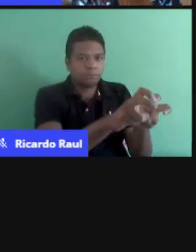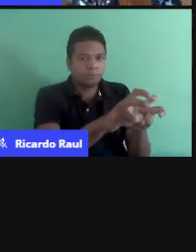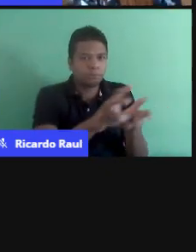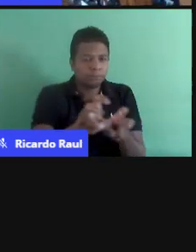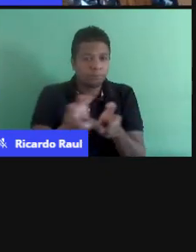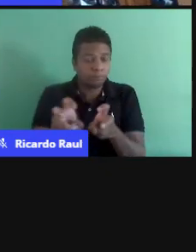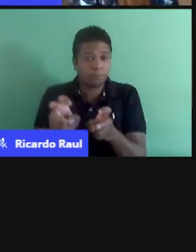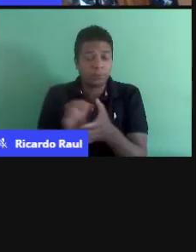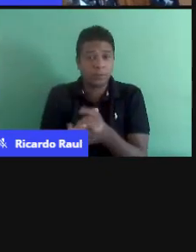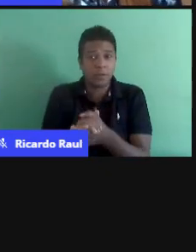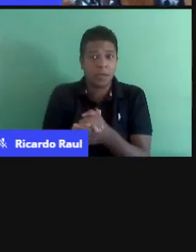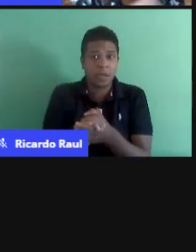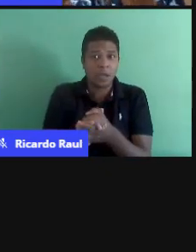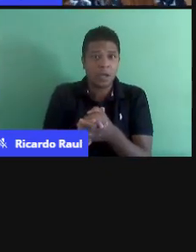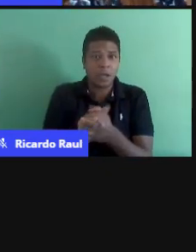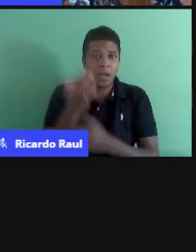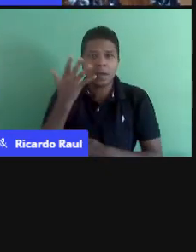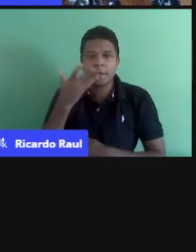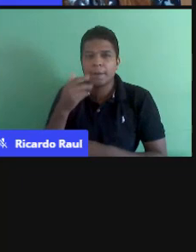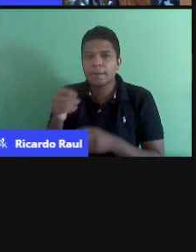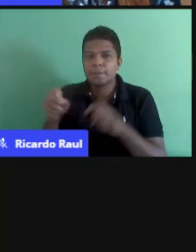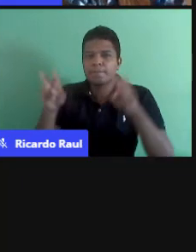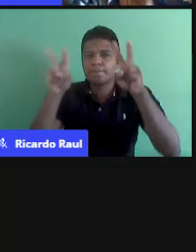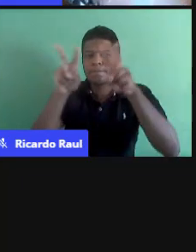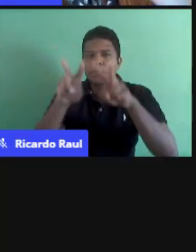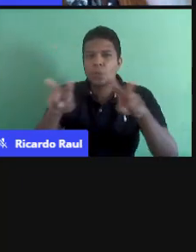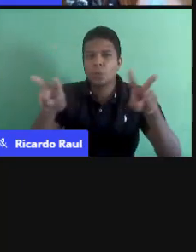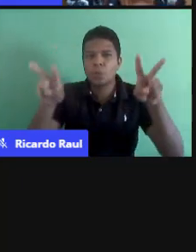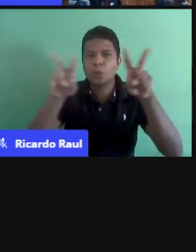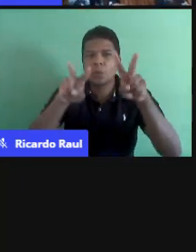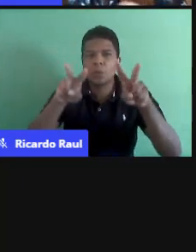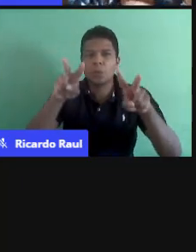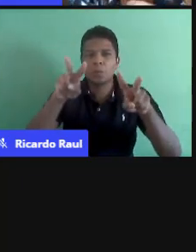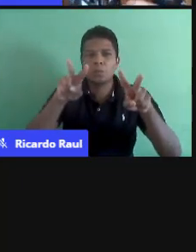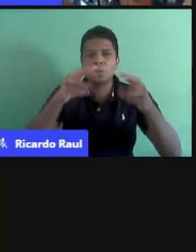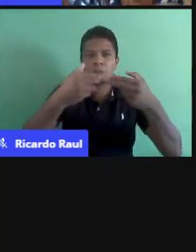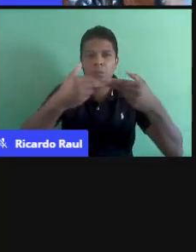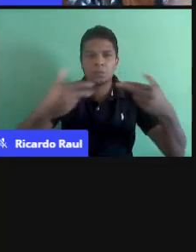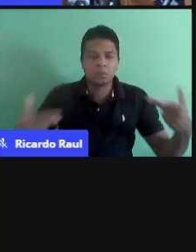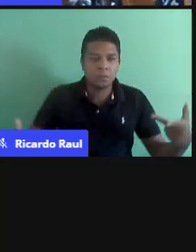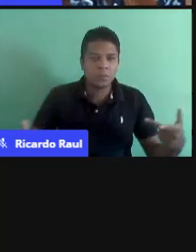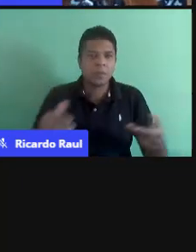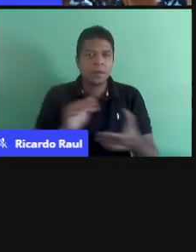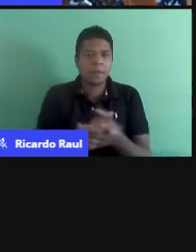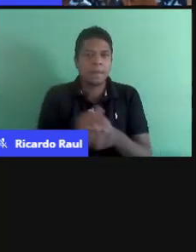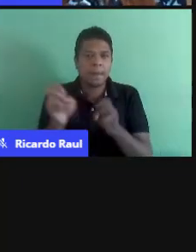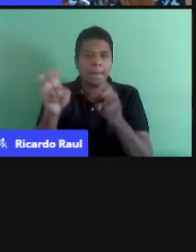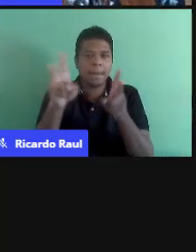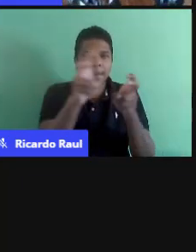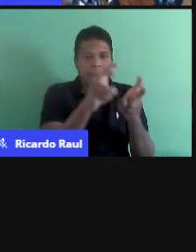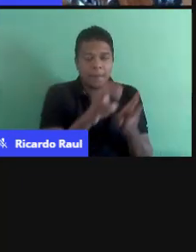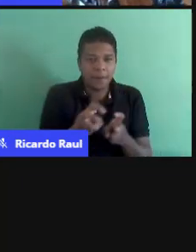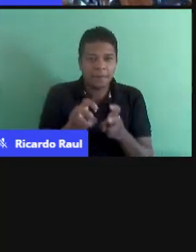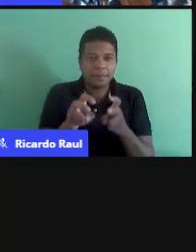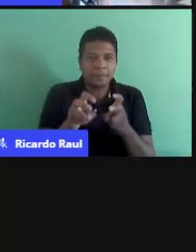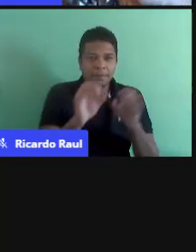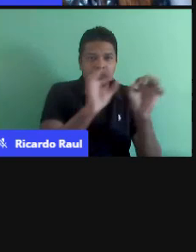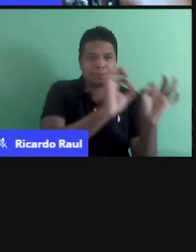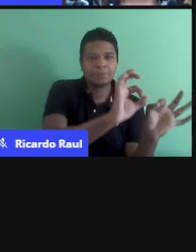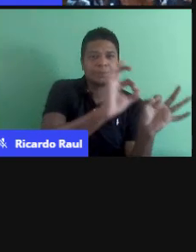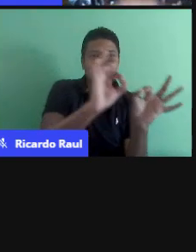ela observa, ela vê coisas, quanto mais ela percebe, mais ela observa, ela